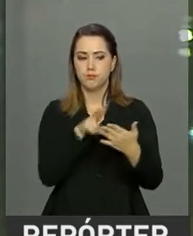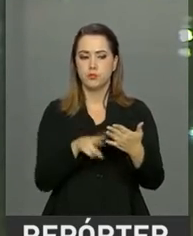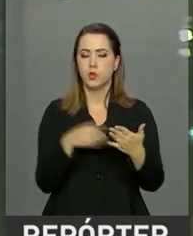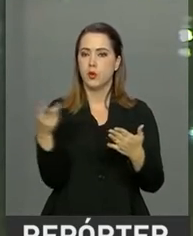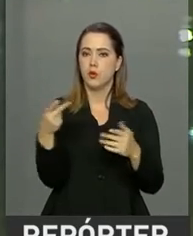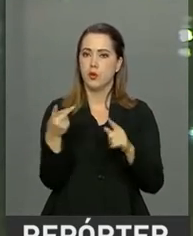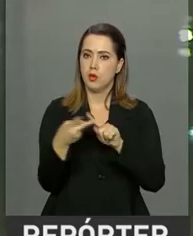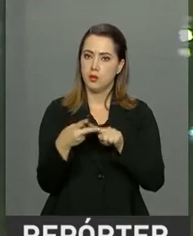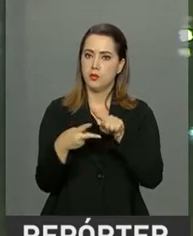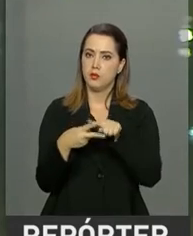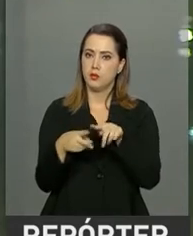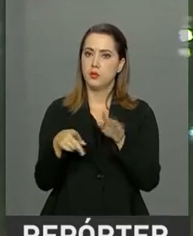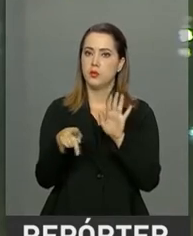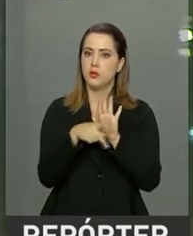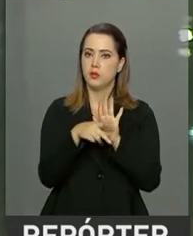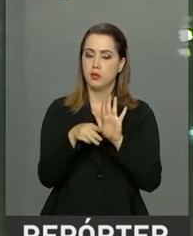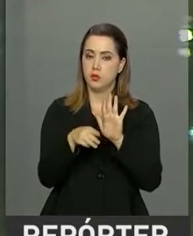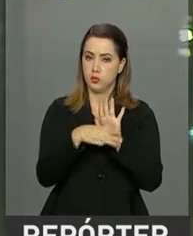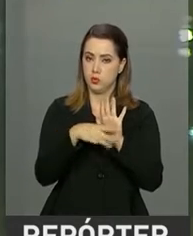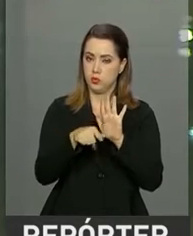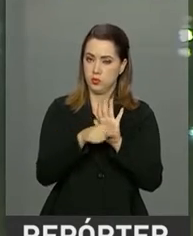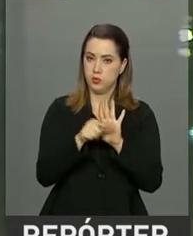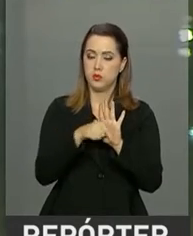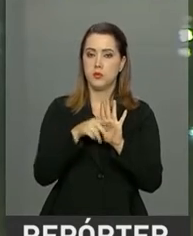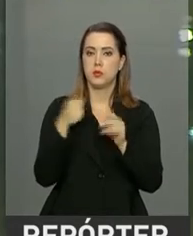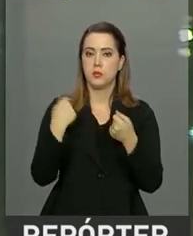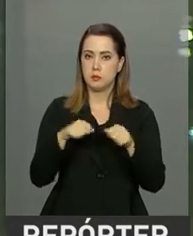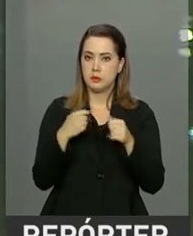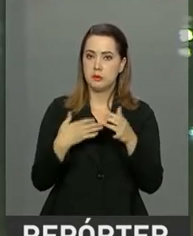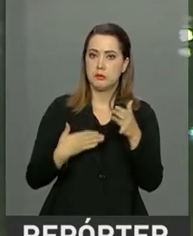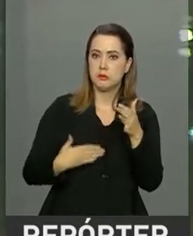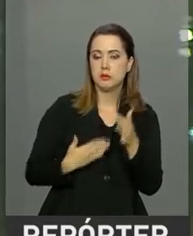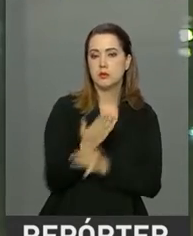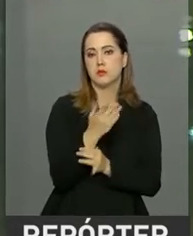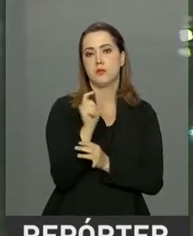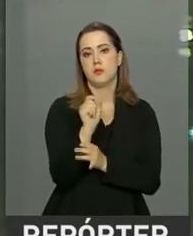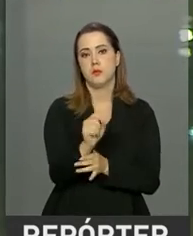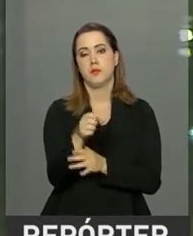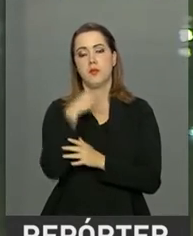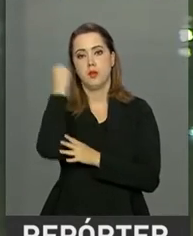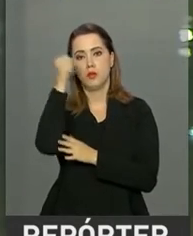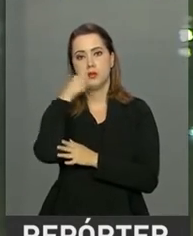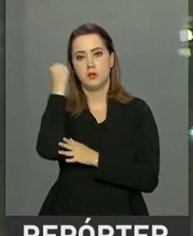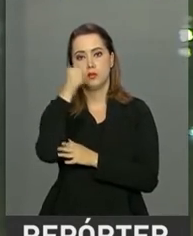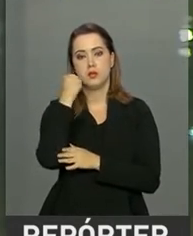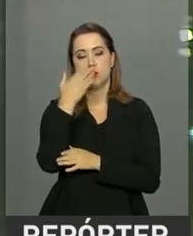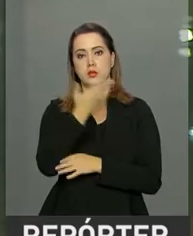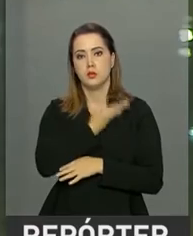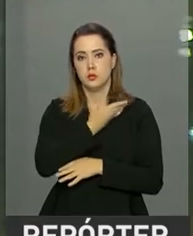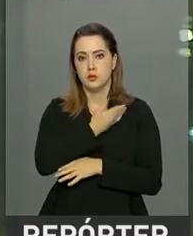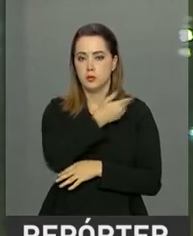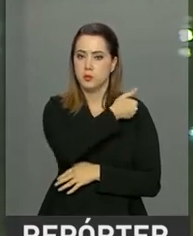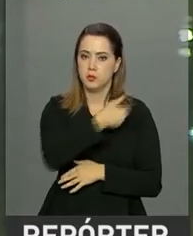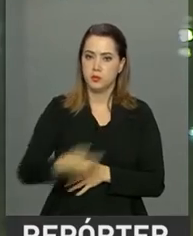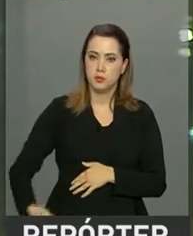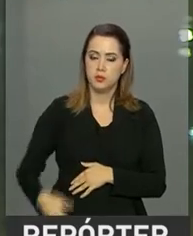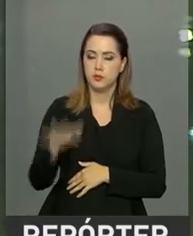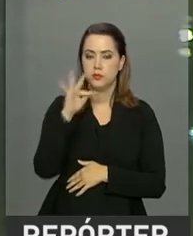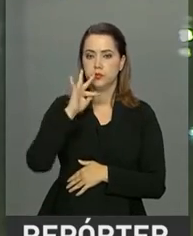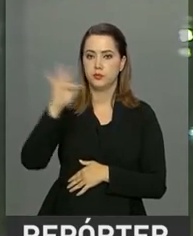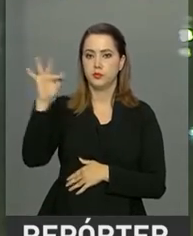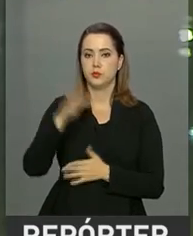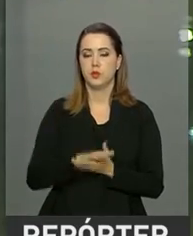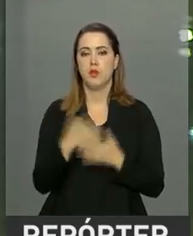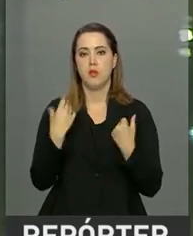essas duas medidas provisórias e tentar a aprovação por parte dos senadores da base aliada do governo federal. Vamos